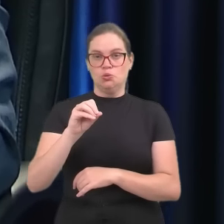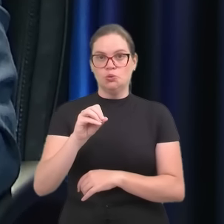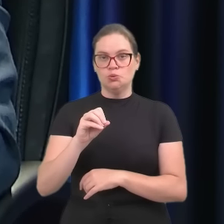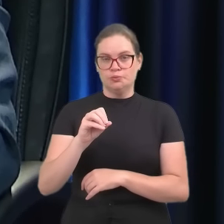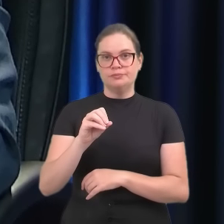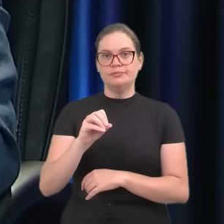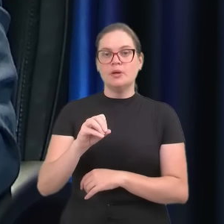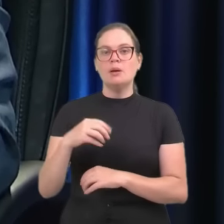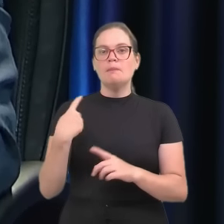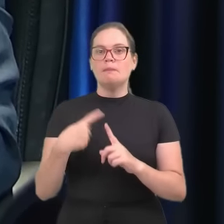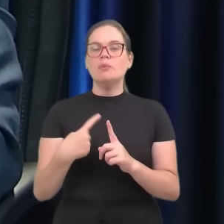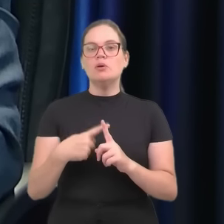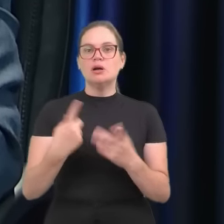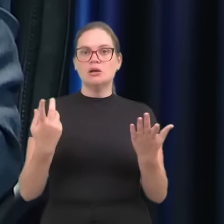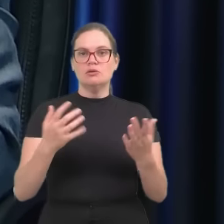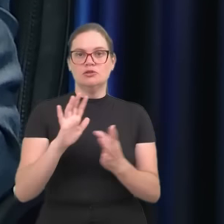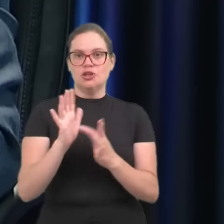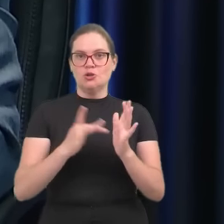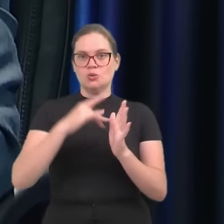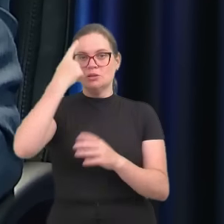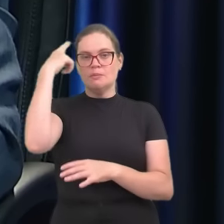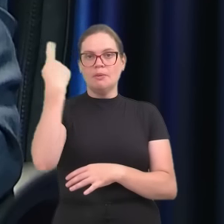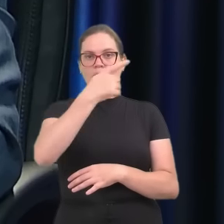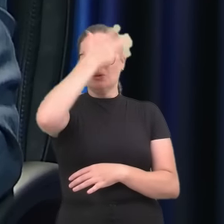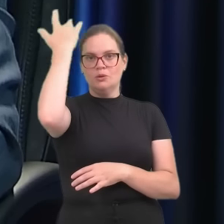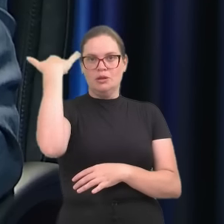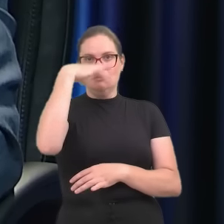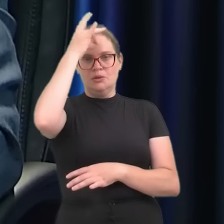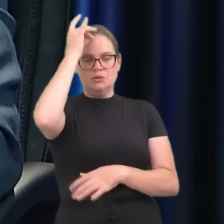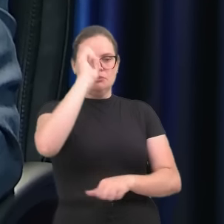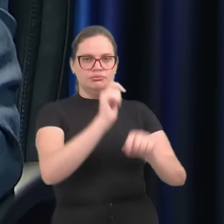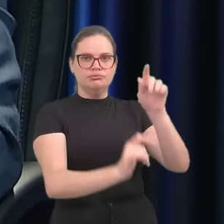Espírito Santo de Deus é que convence o homem dos seus